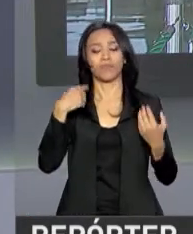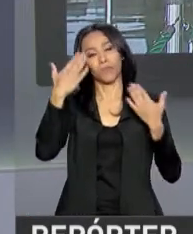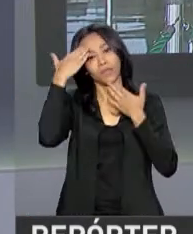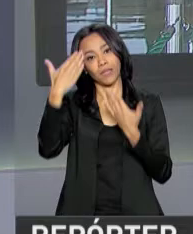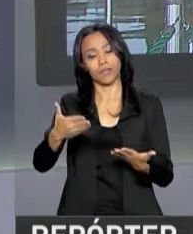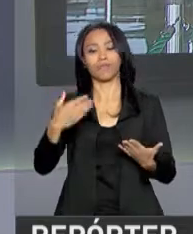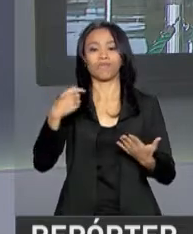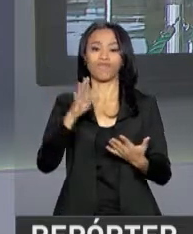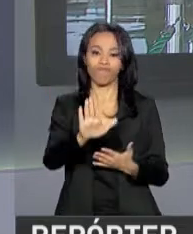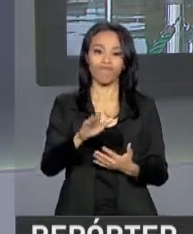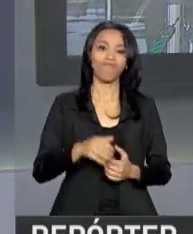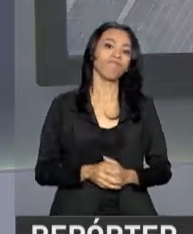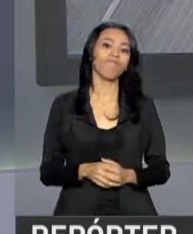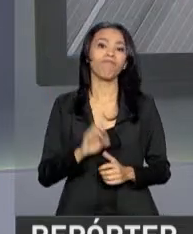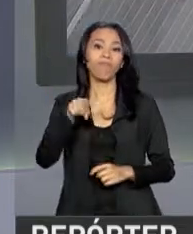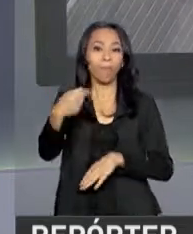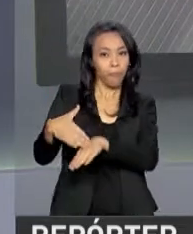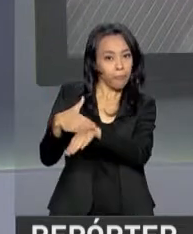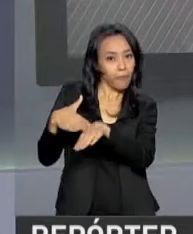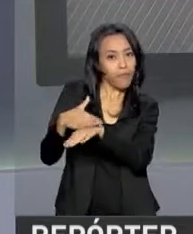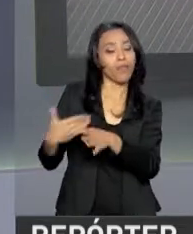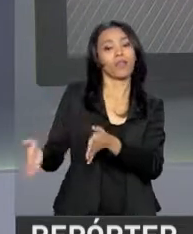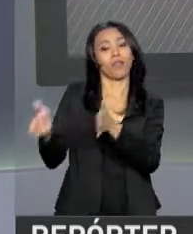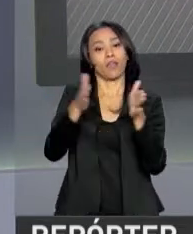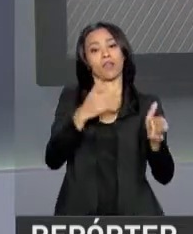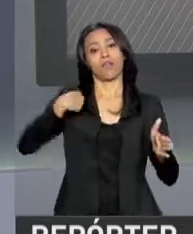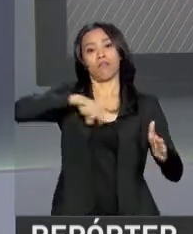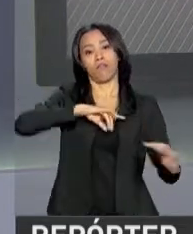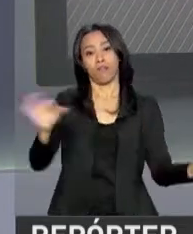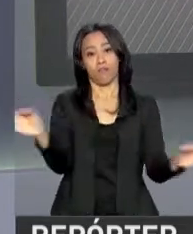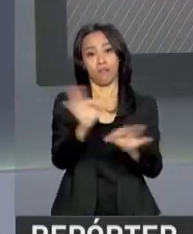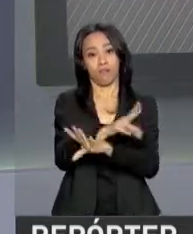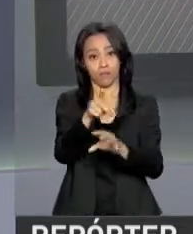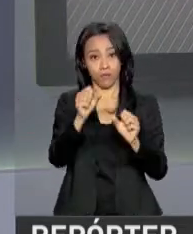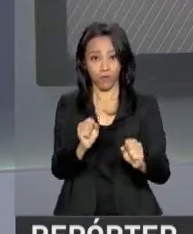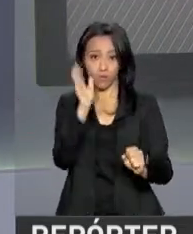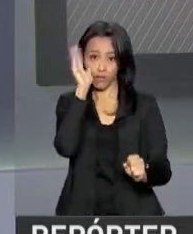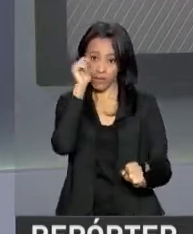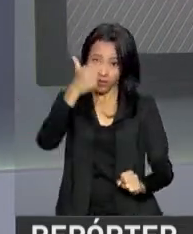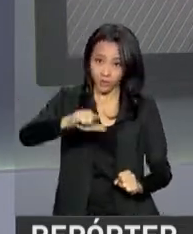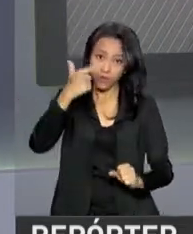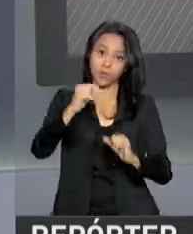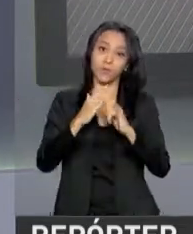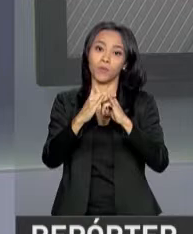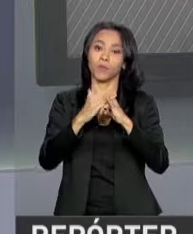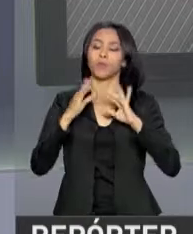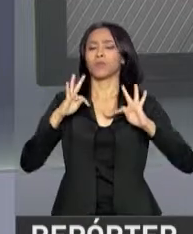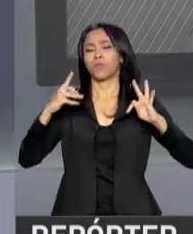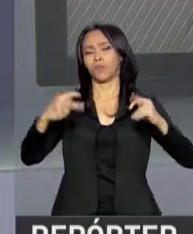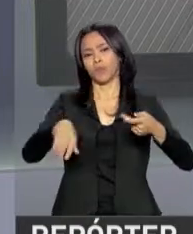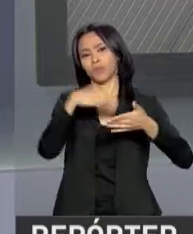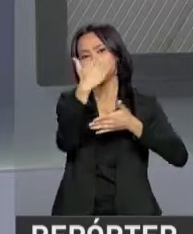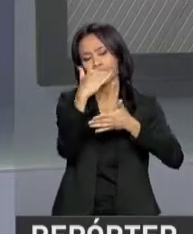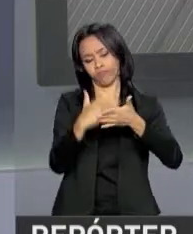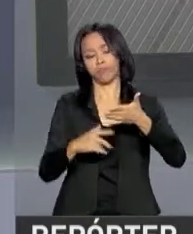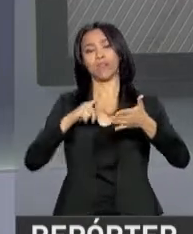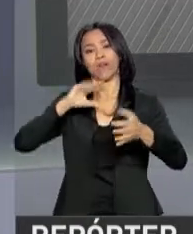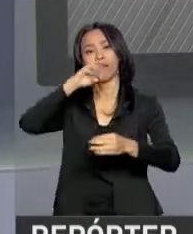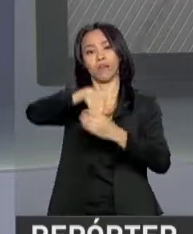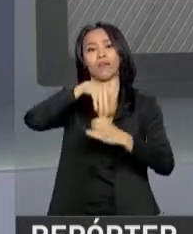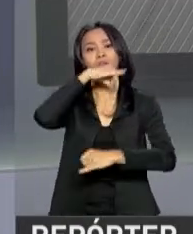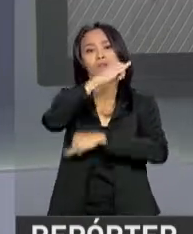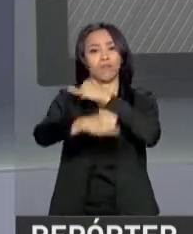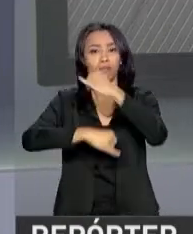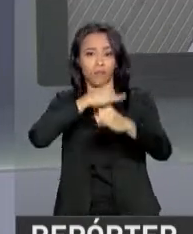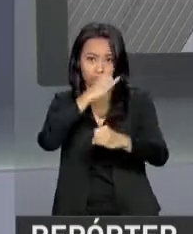A gente volta a se falar. Nós ficamos por aqui. Você pode rever as reportagens no YouTube e toda a nossa programação também está na